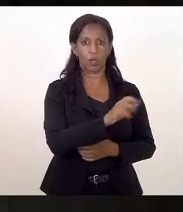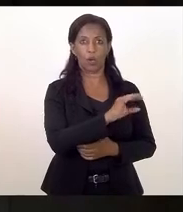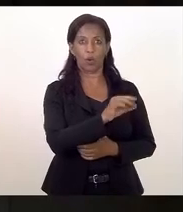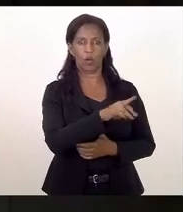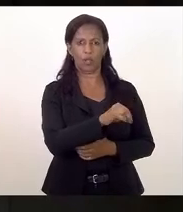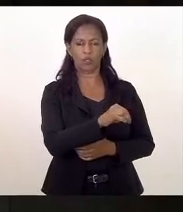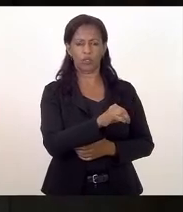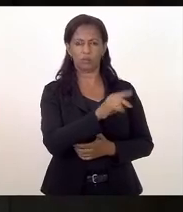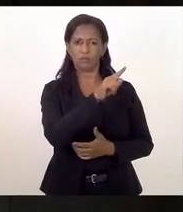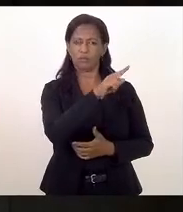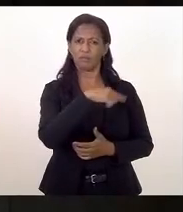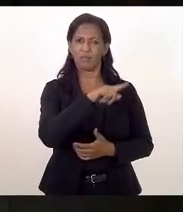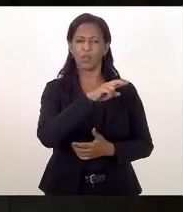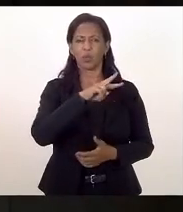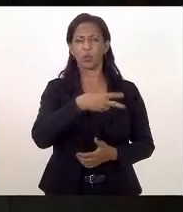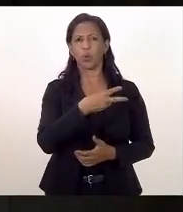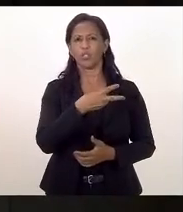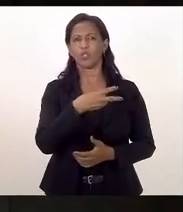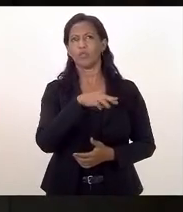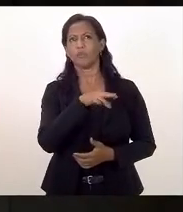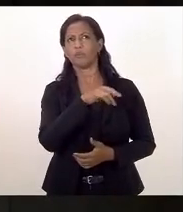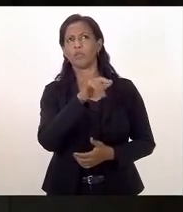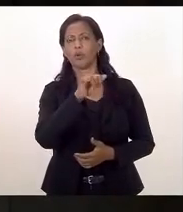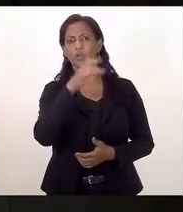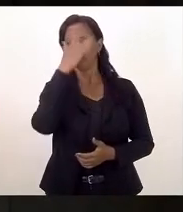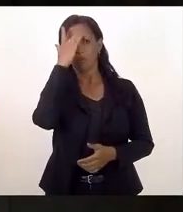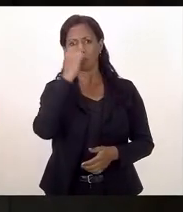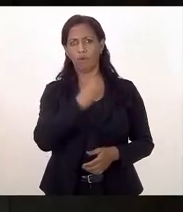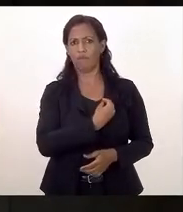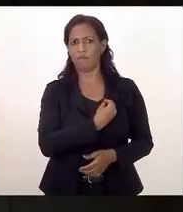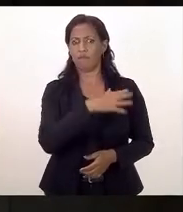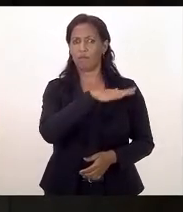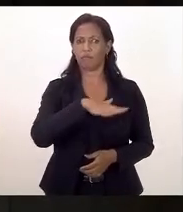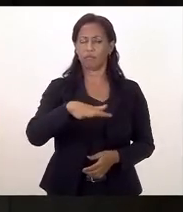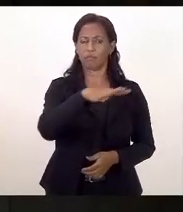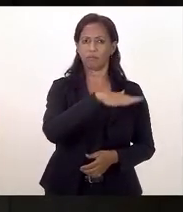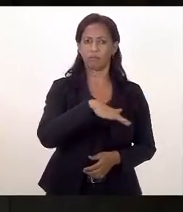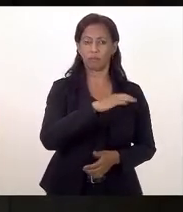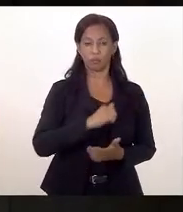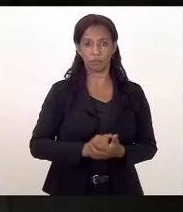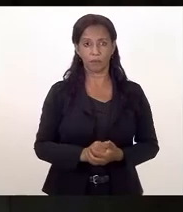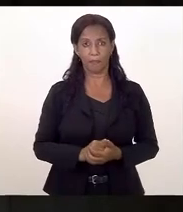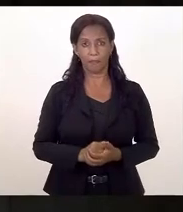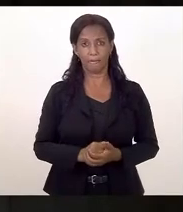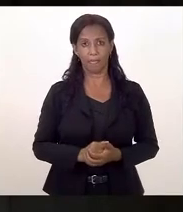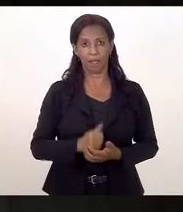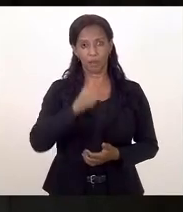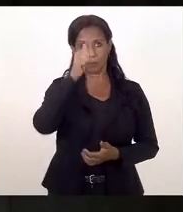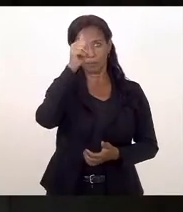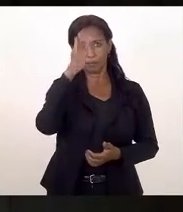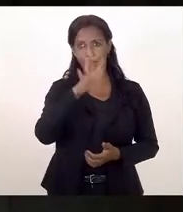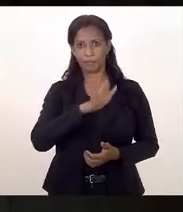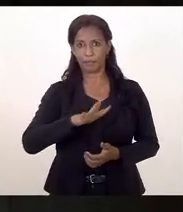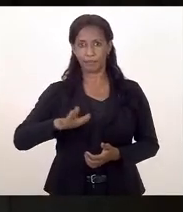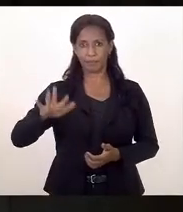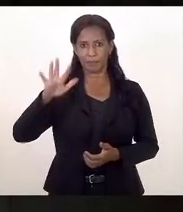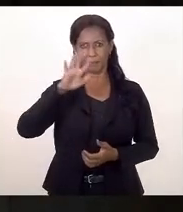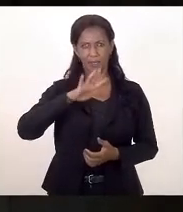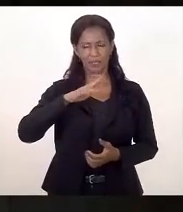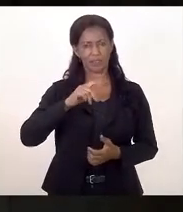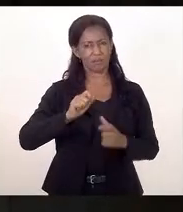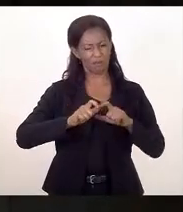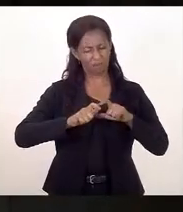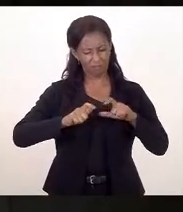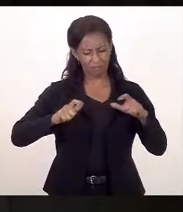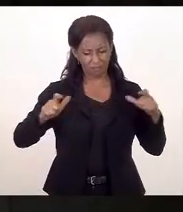de habitantes. É uma das regiões do Brasil que mais cresce em termos demográficos